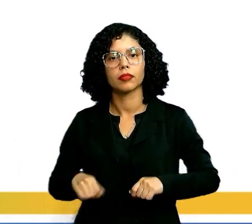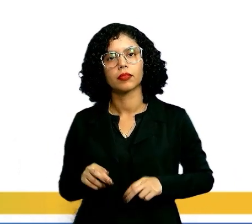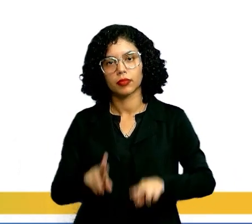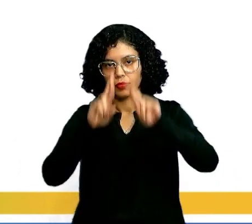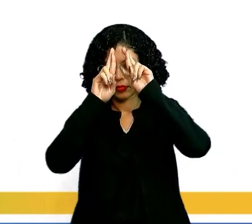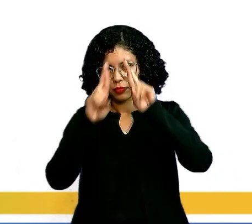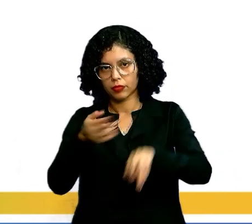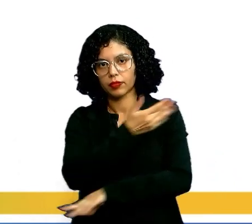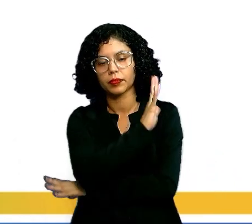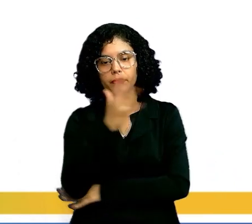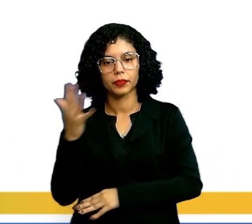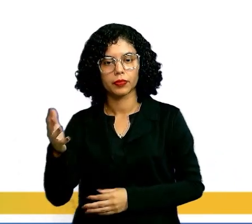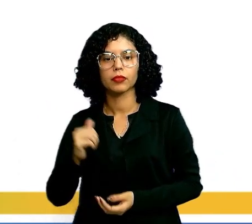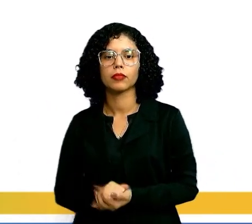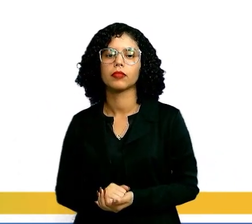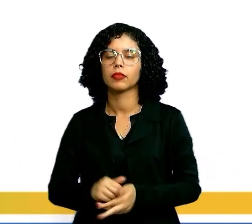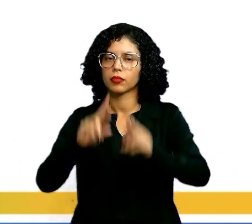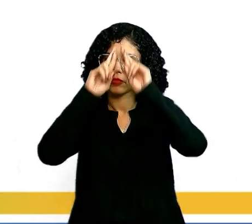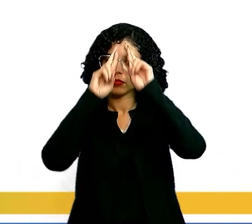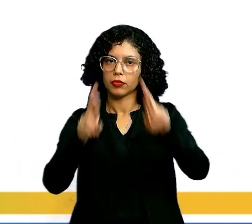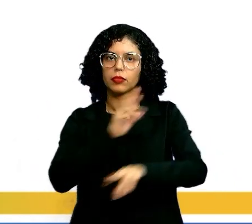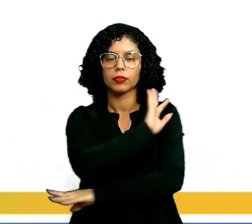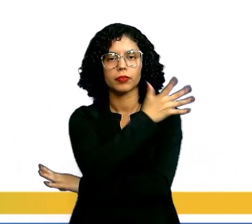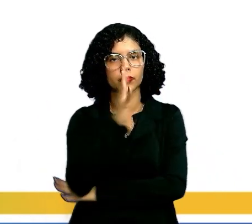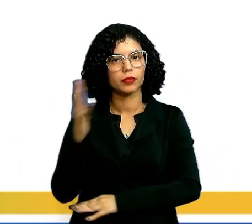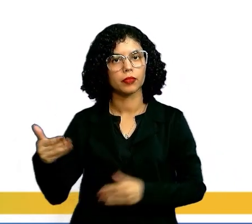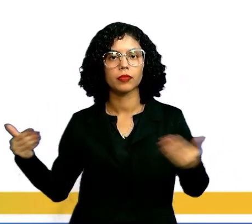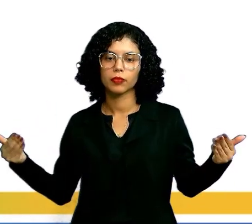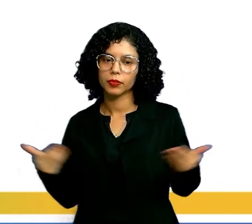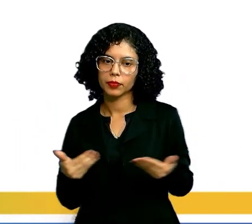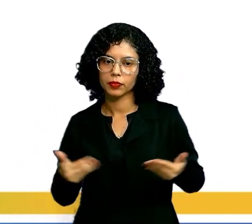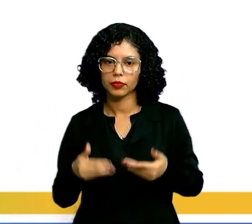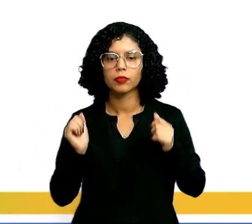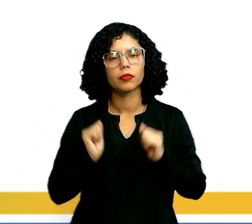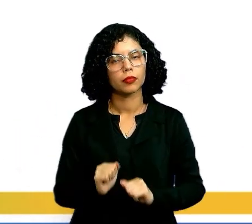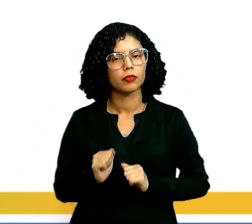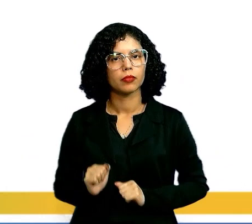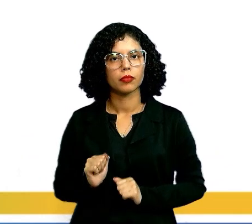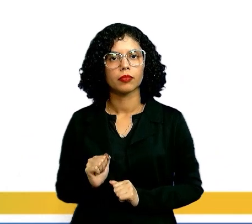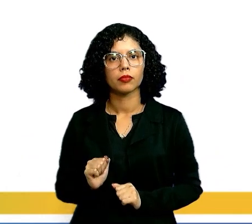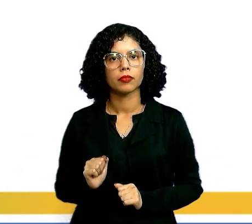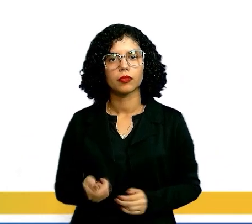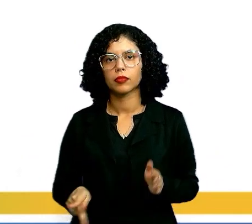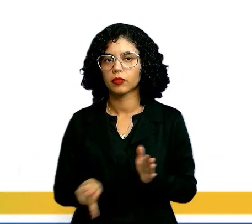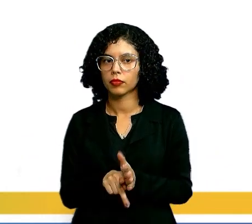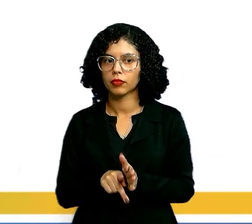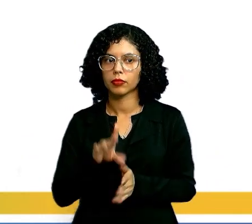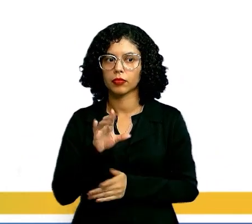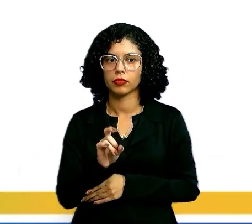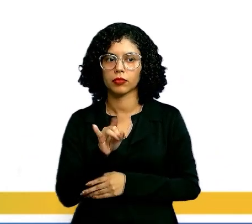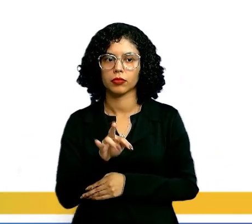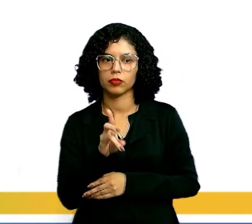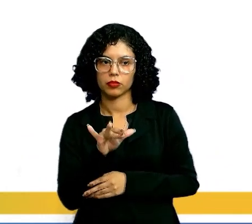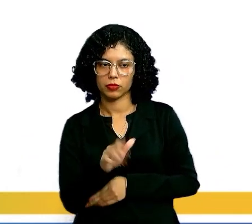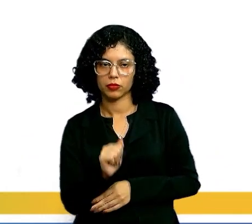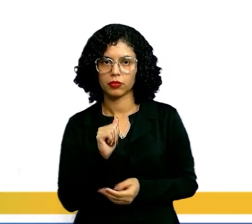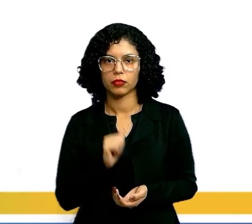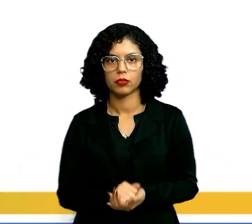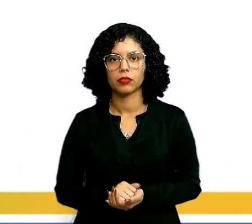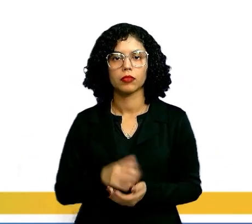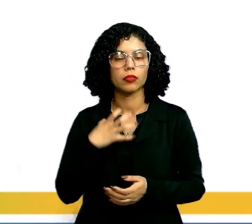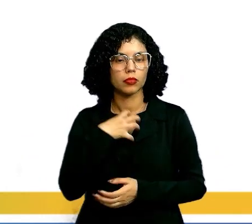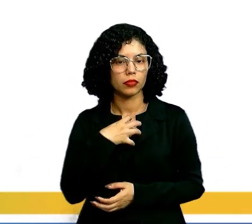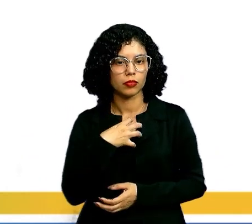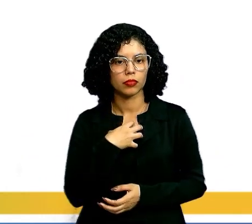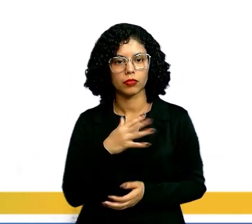respeitar a natureza então o respeito pela natureza hoje nós podemos dizer que é uma atitude cínica no